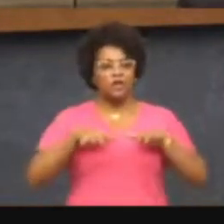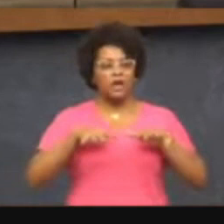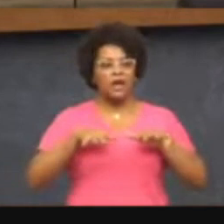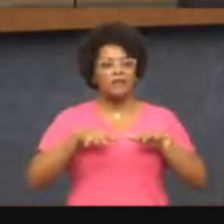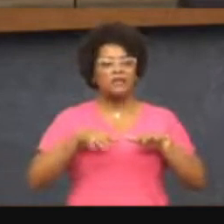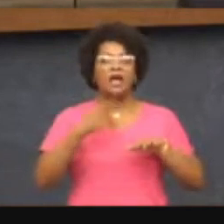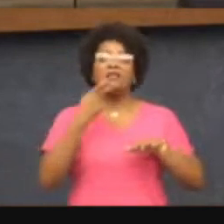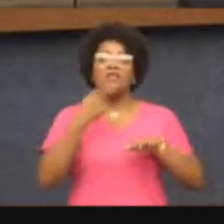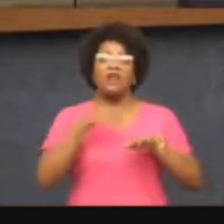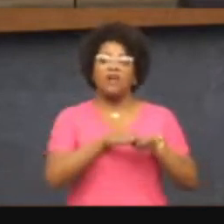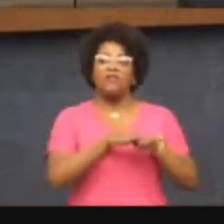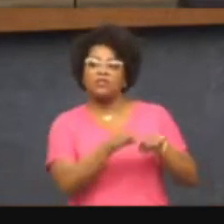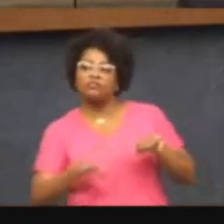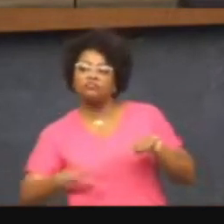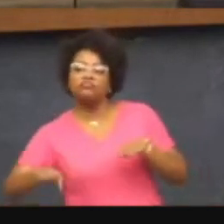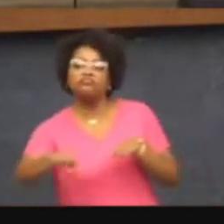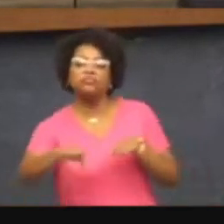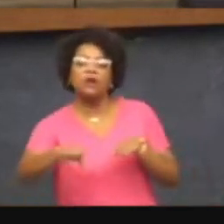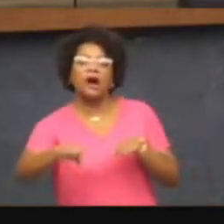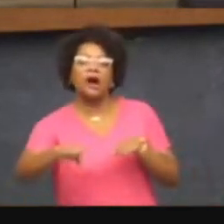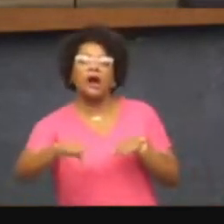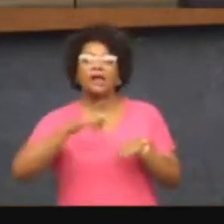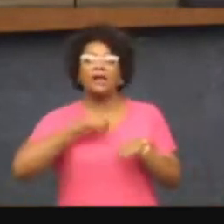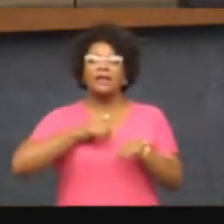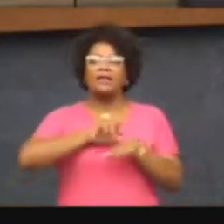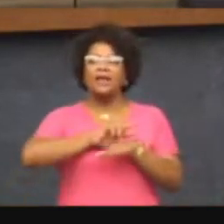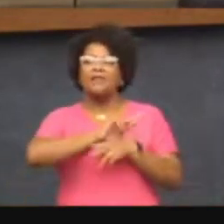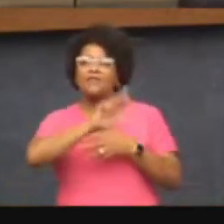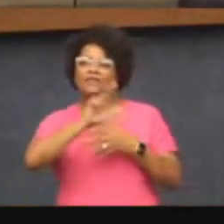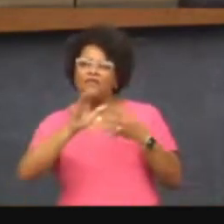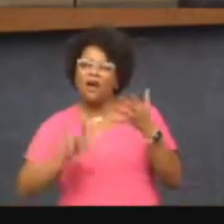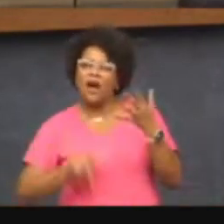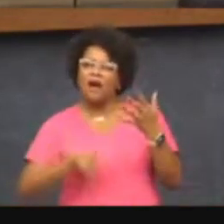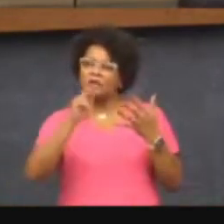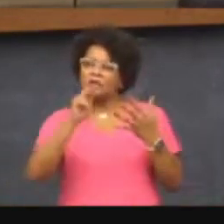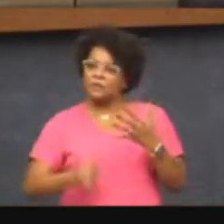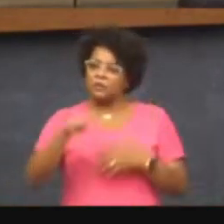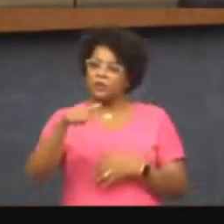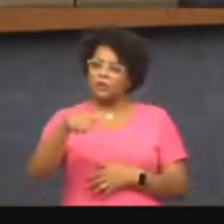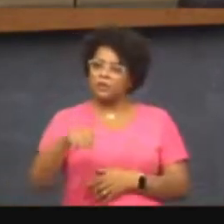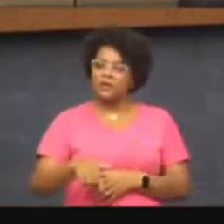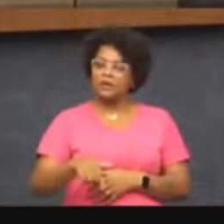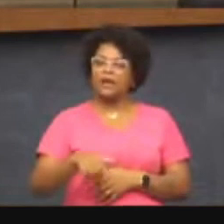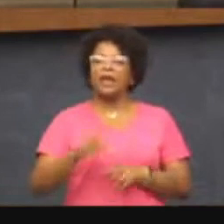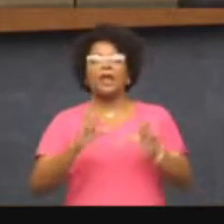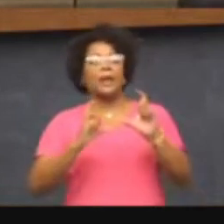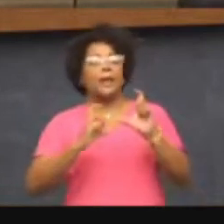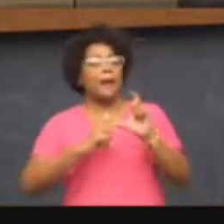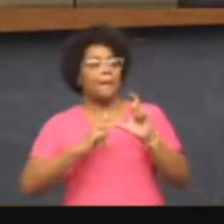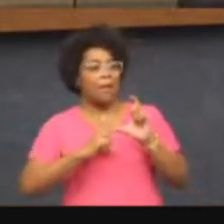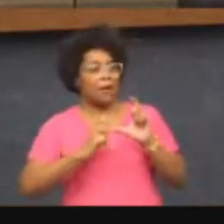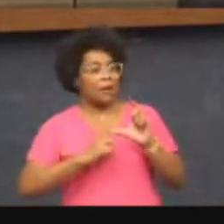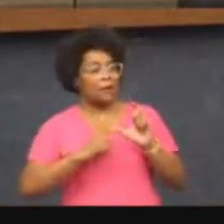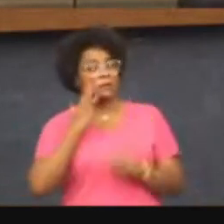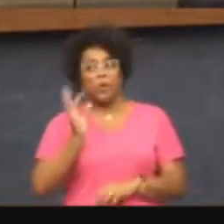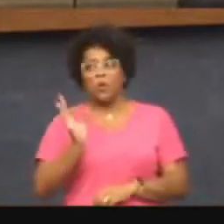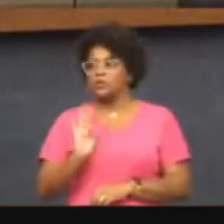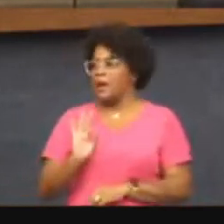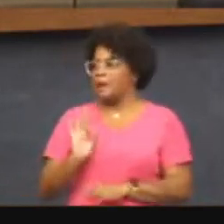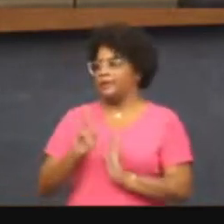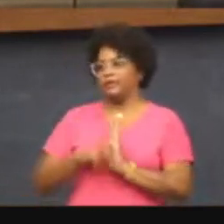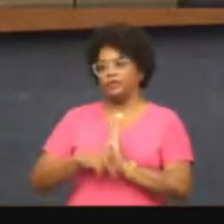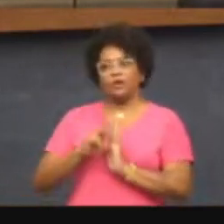escape, e os técnicos da BH Trans que estiveram aqui presentes não sabiam desses projetos que estão agora aparecendo. É